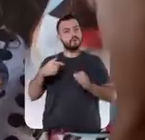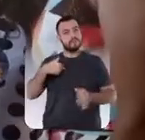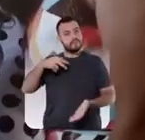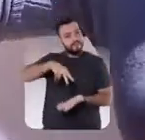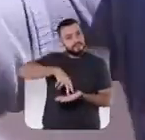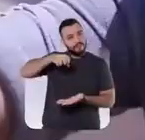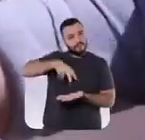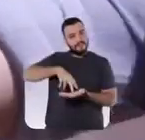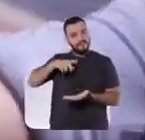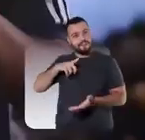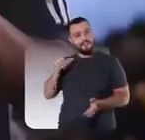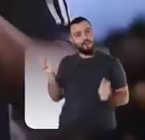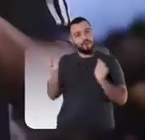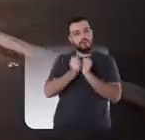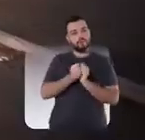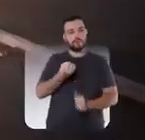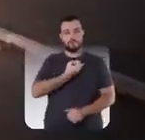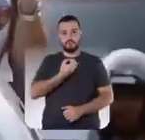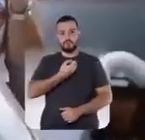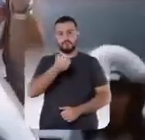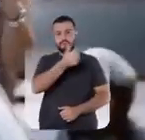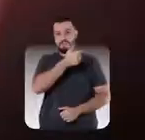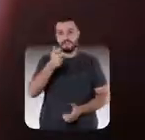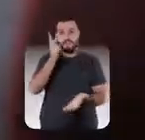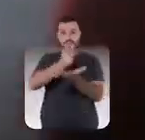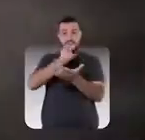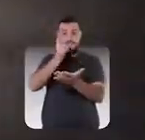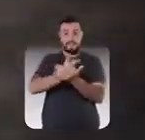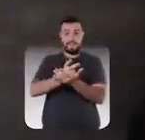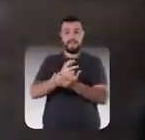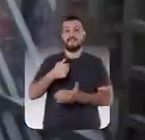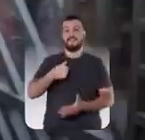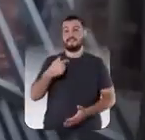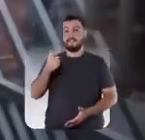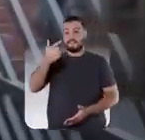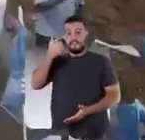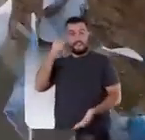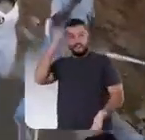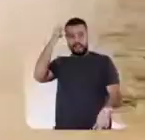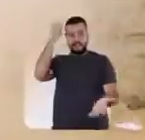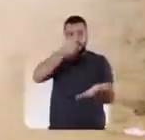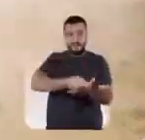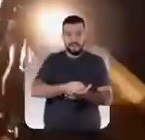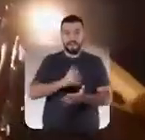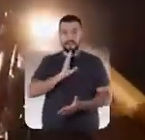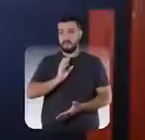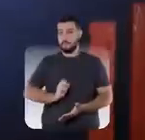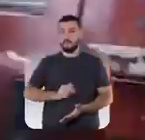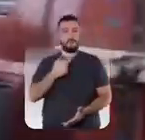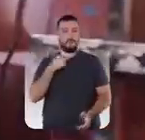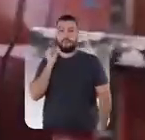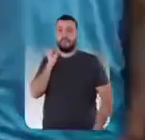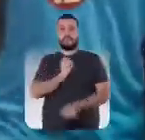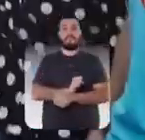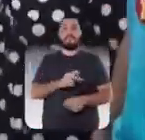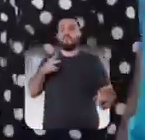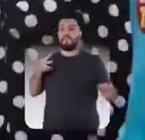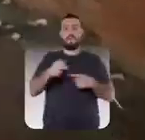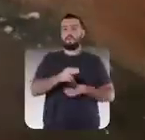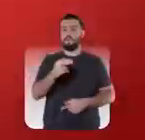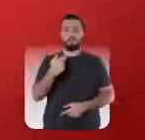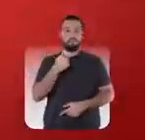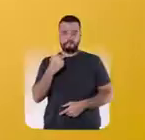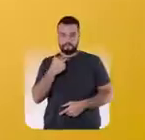pé do chão. Tô fechado com 12 para continuar. Eu já tô decidido para Balsas não parar. Tô com o Eric